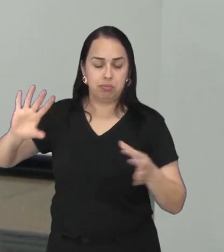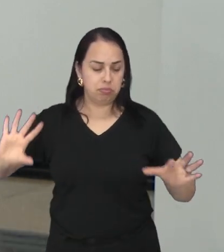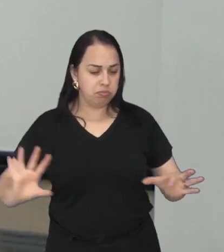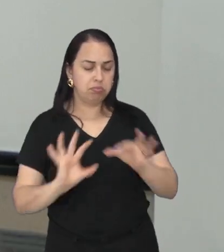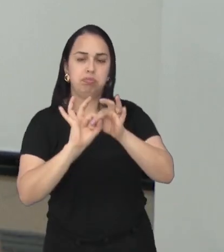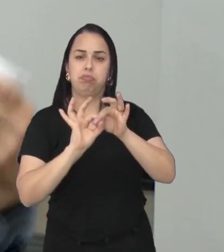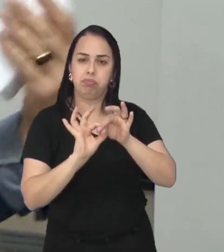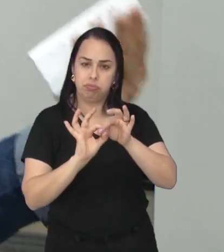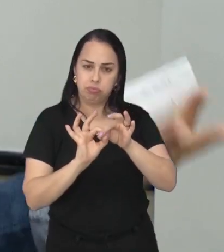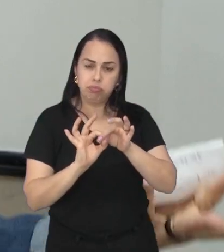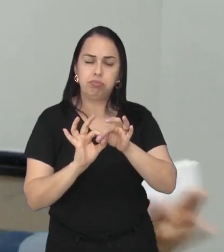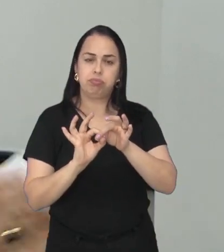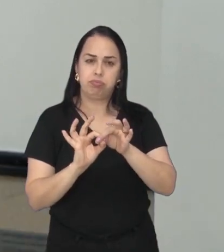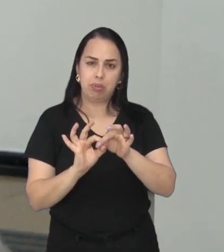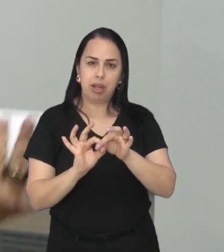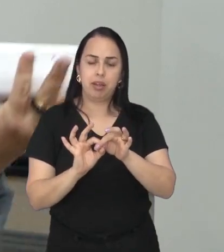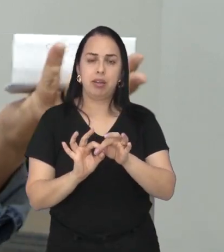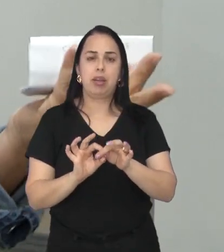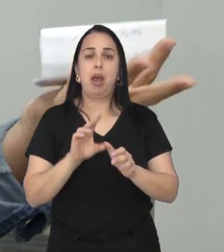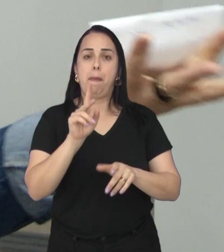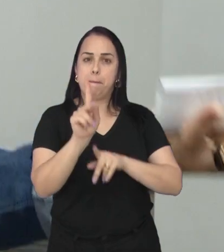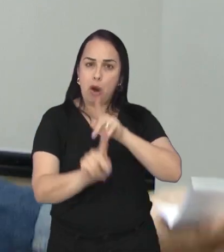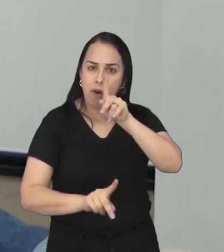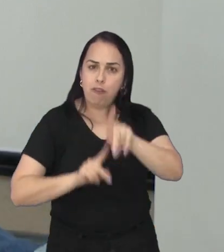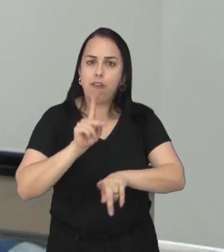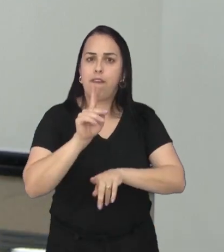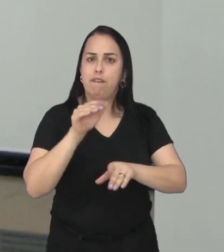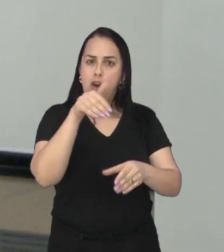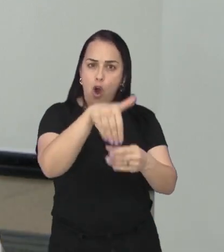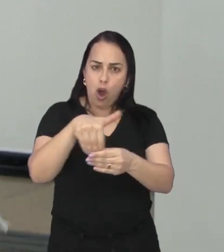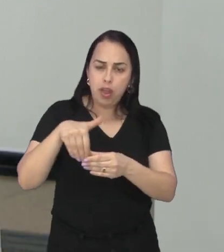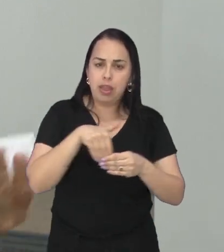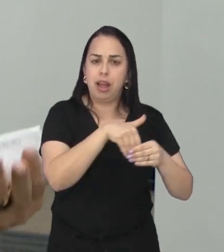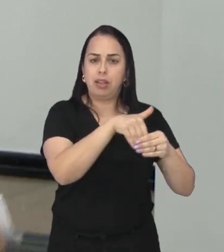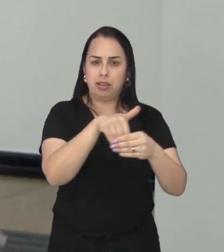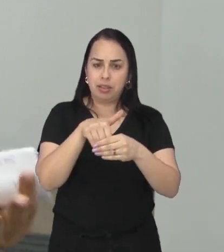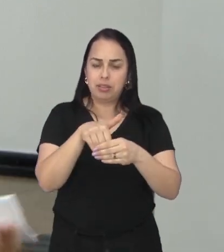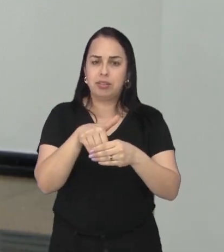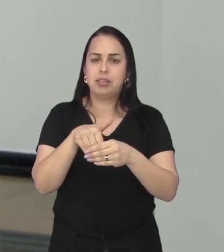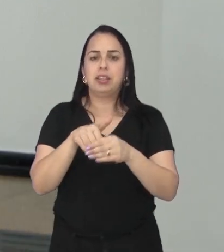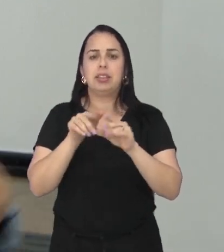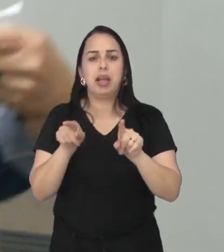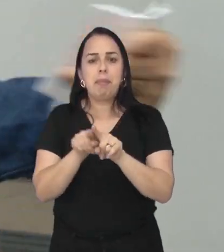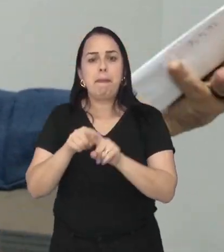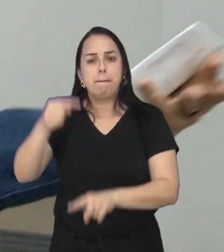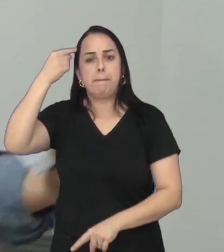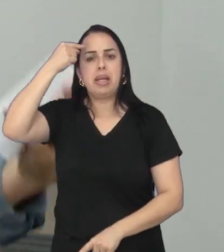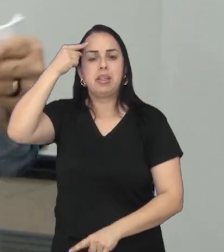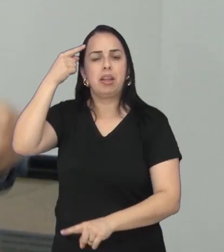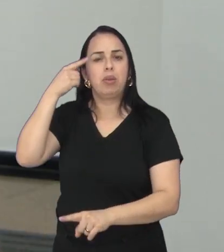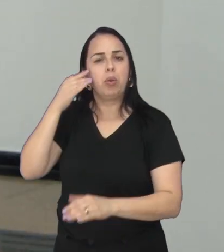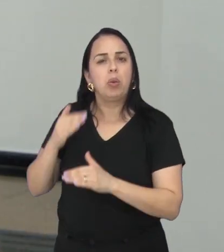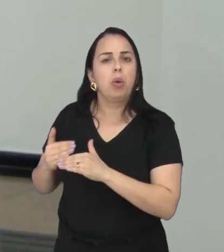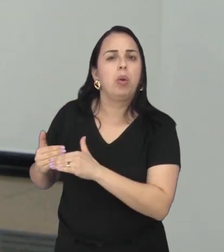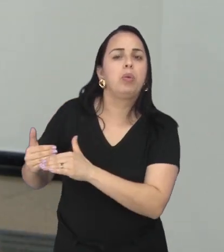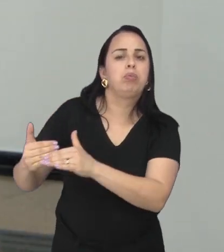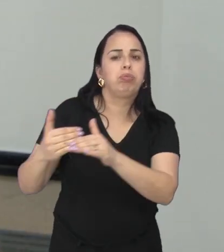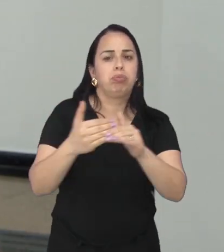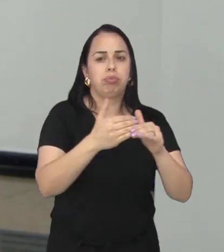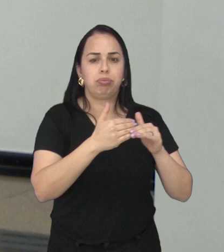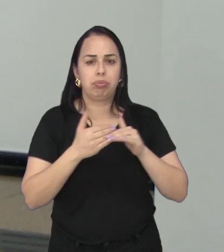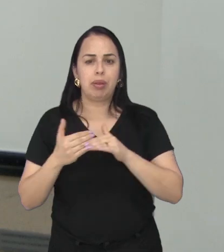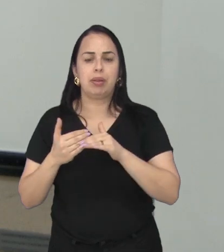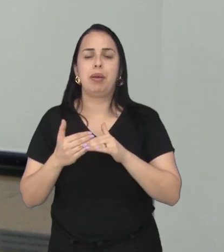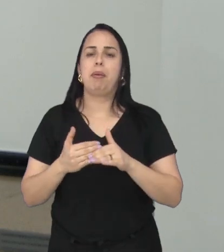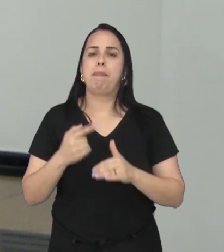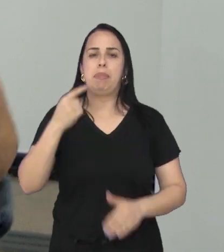de democracia, que é poder do povo, né? E a república, que é o do bem comum. Então imagina, olha como que isso